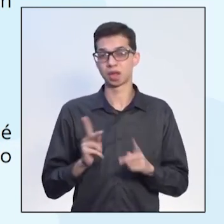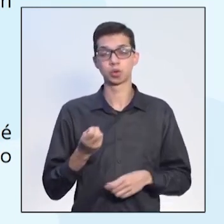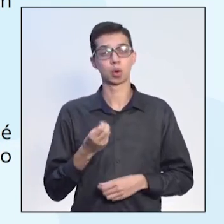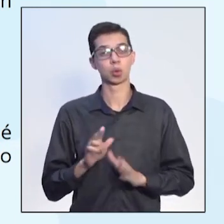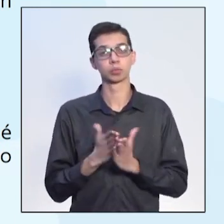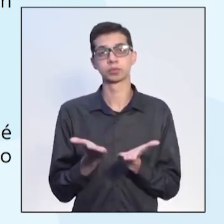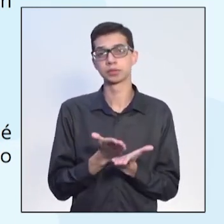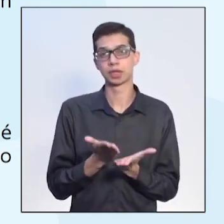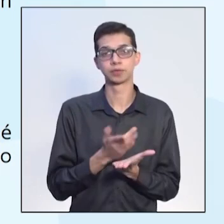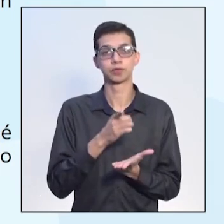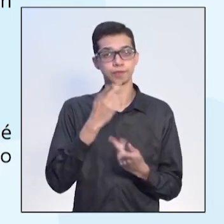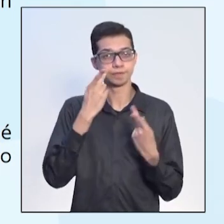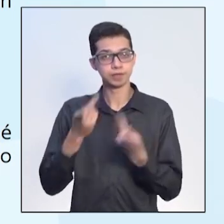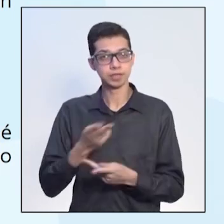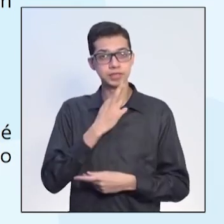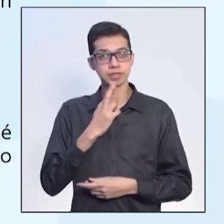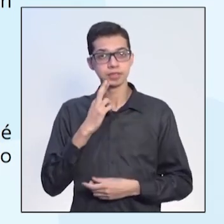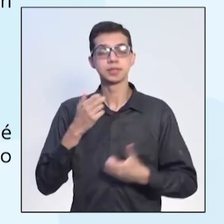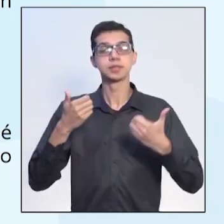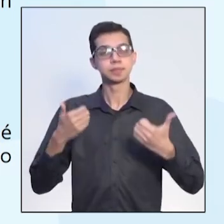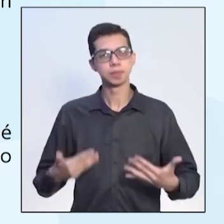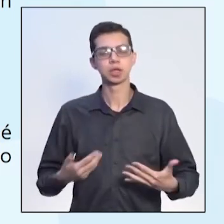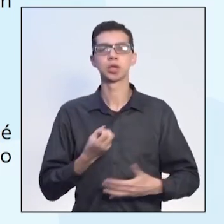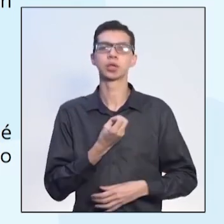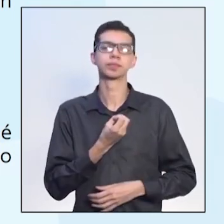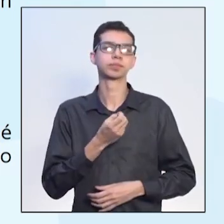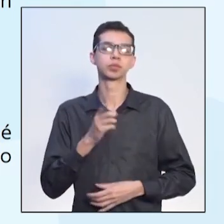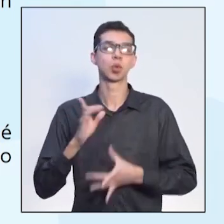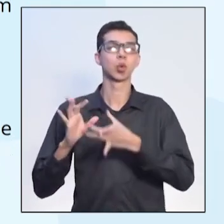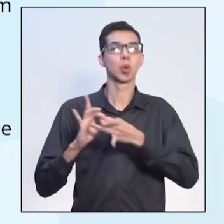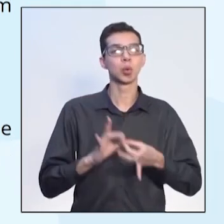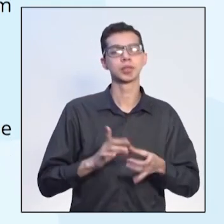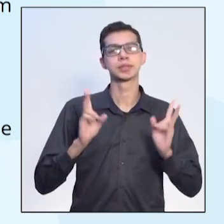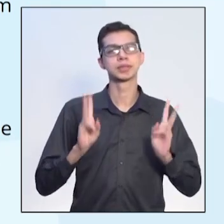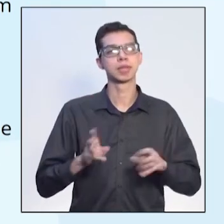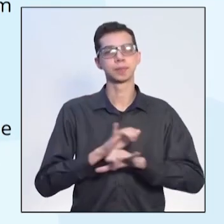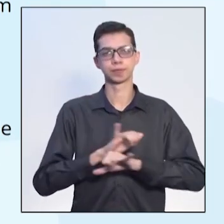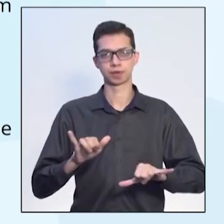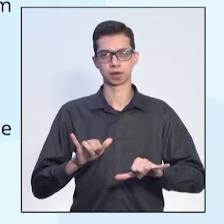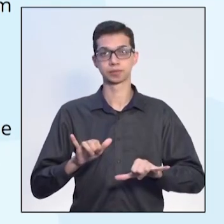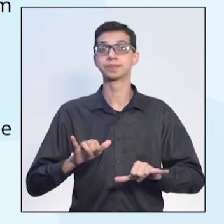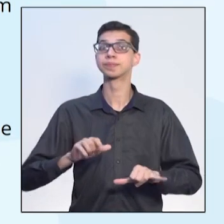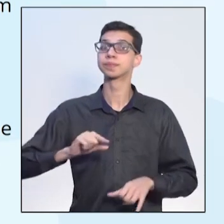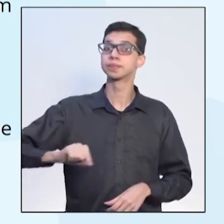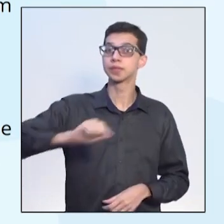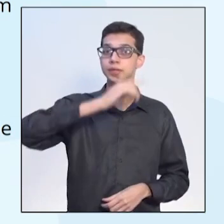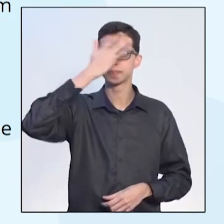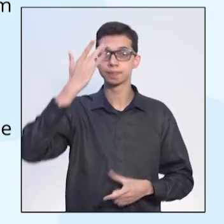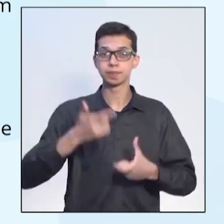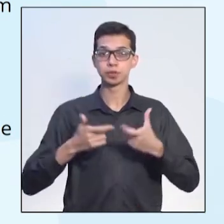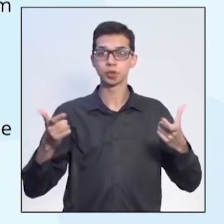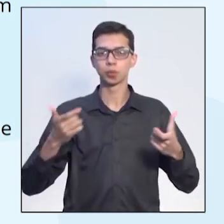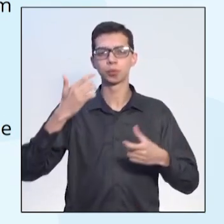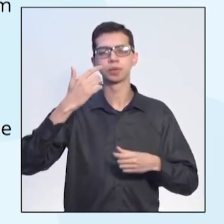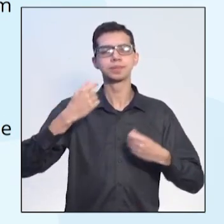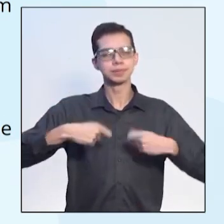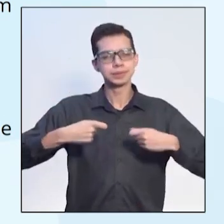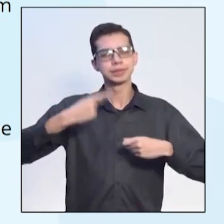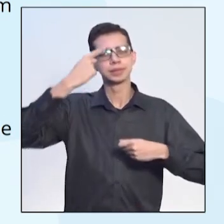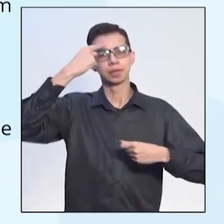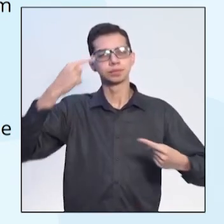visita ao restaurante, contextualiza. Coloca as pessoas por dentro do assunto. Desenvolvimento é